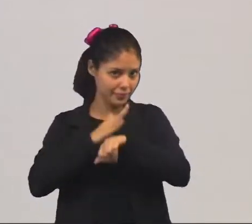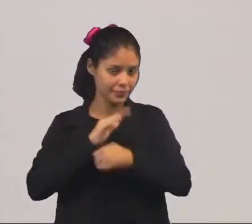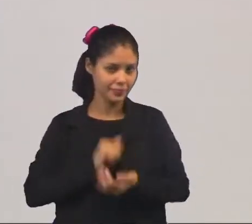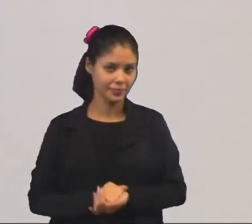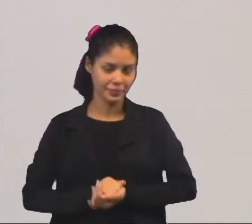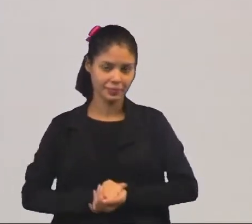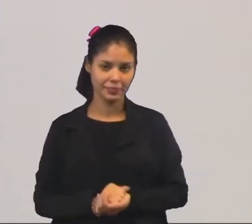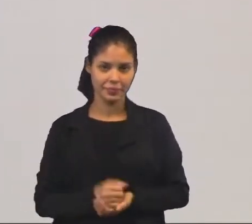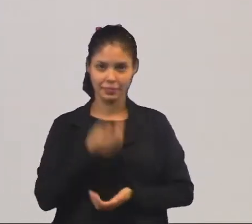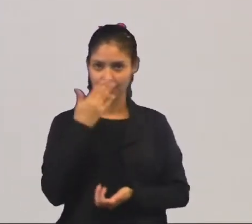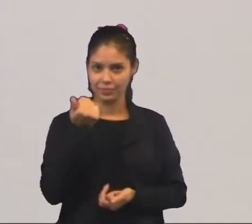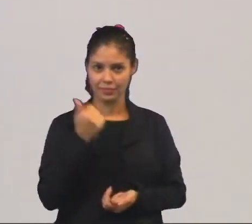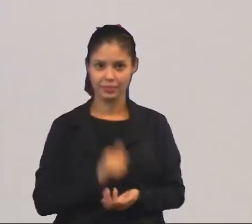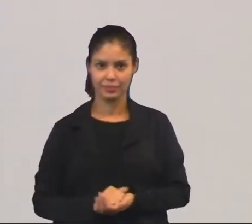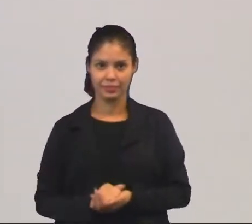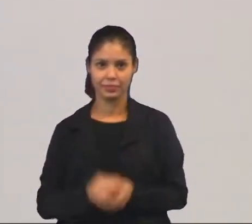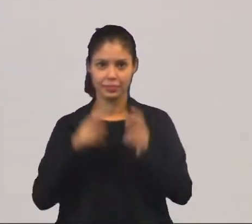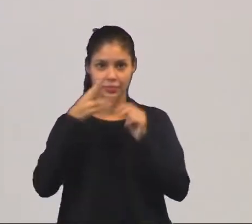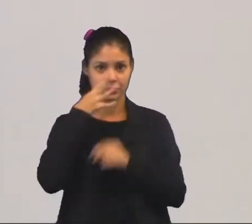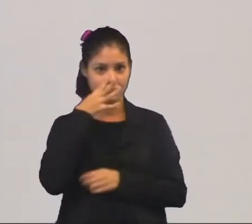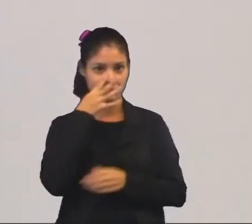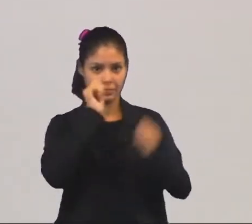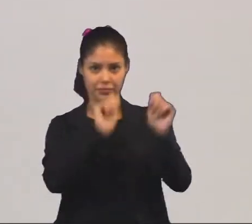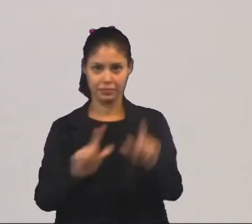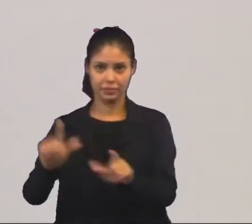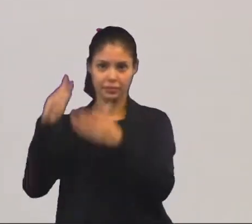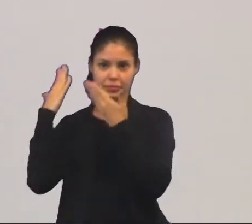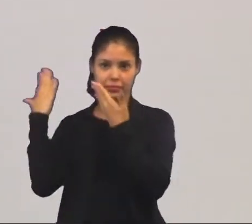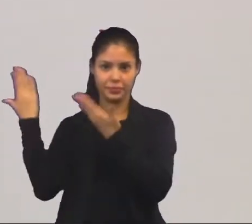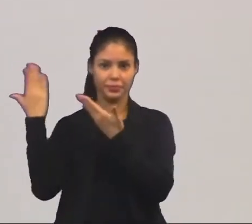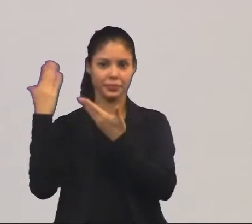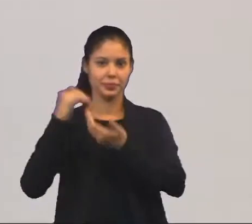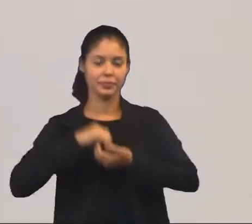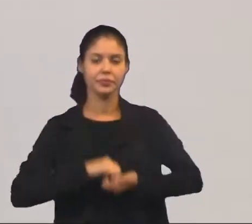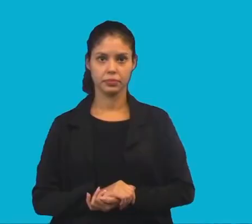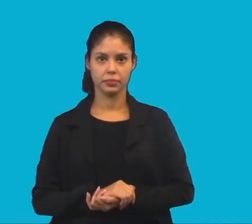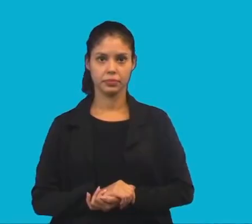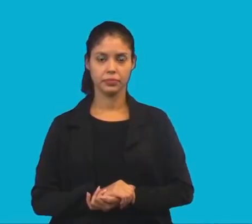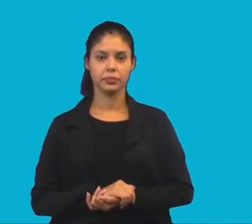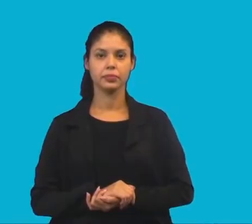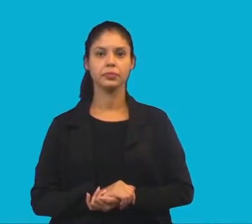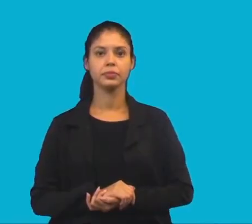algumas atividades. Tudo bem? Assista então na tua telinha o vídeo da nossa aula de hoje.